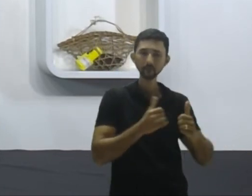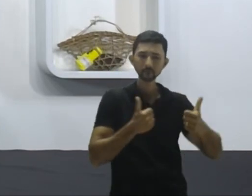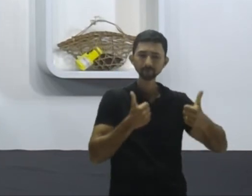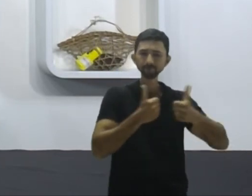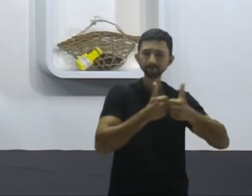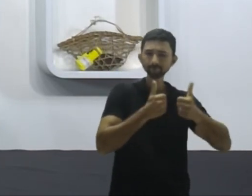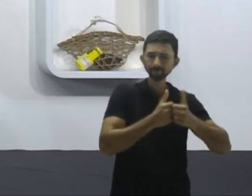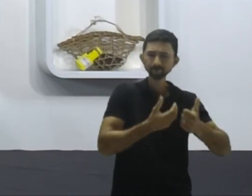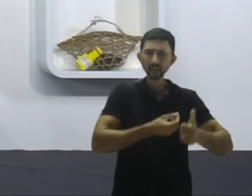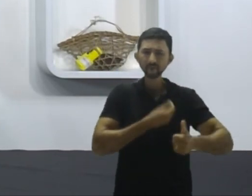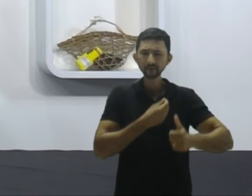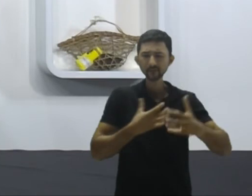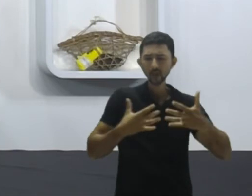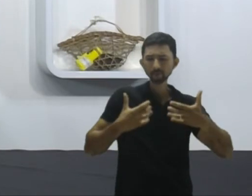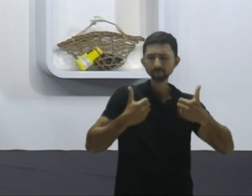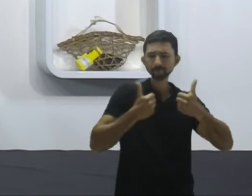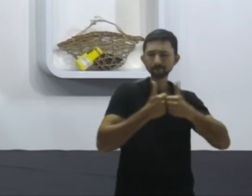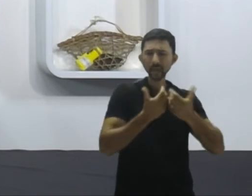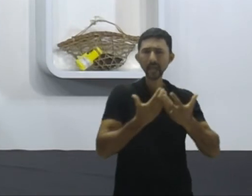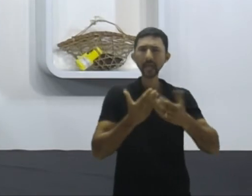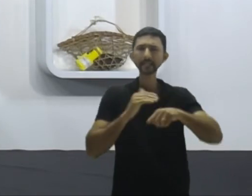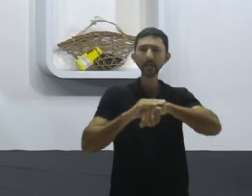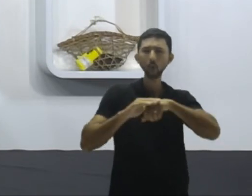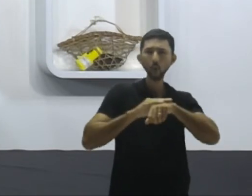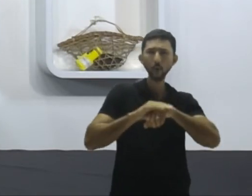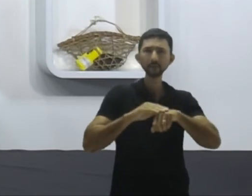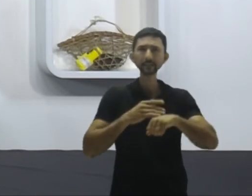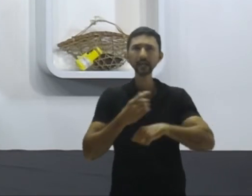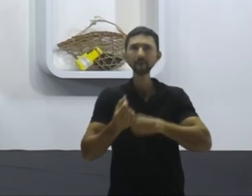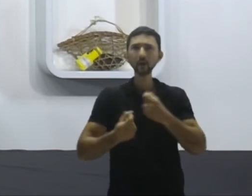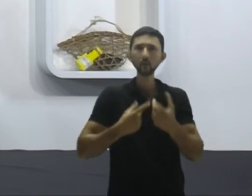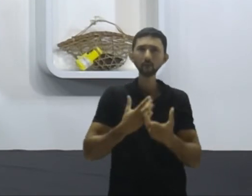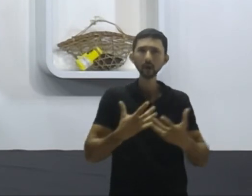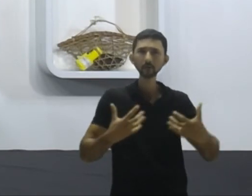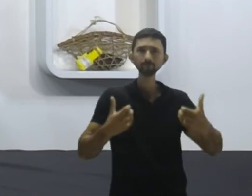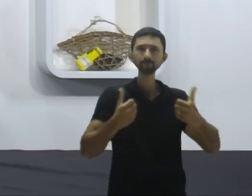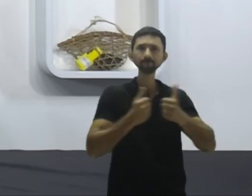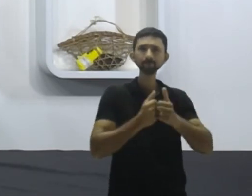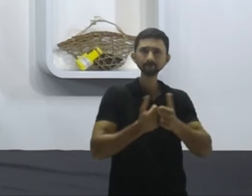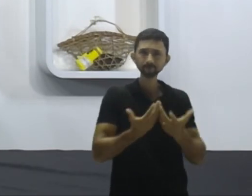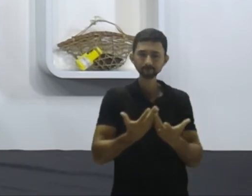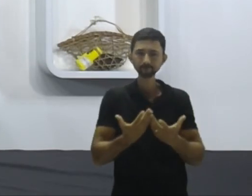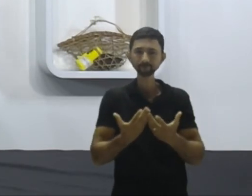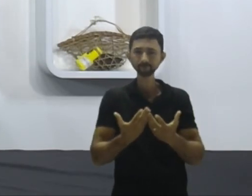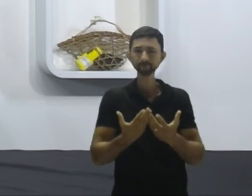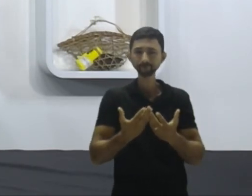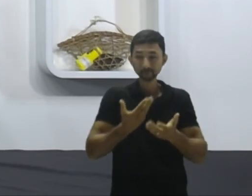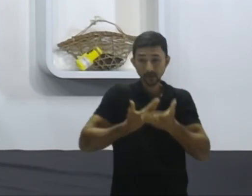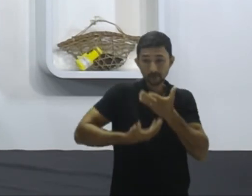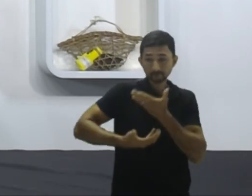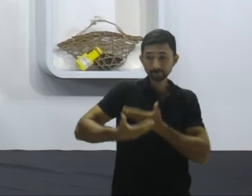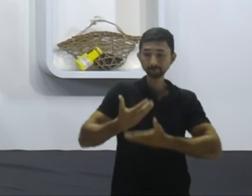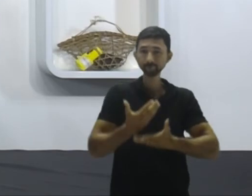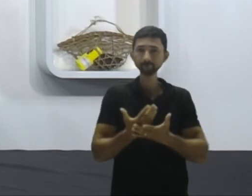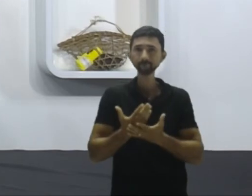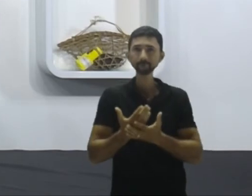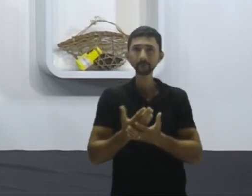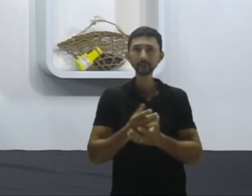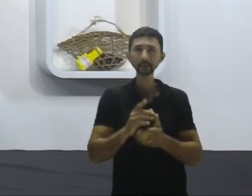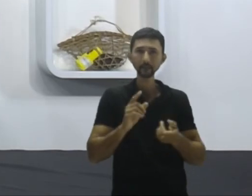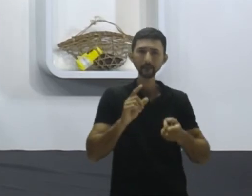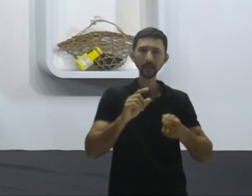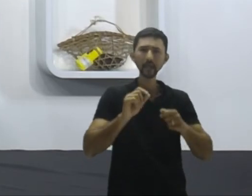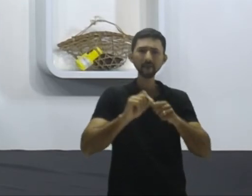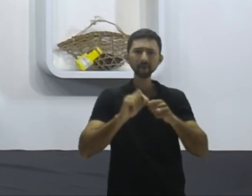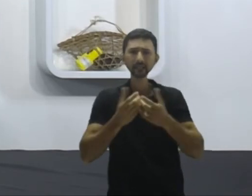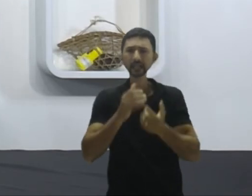mesmo espaço, em algumas situações, foi criada uma certa intimidade entre eles. Tanto isso é verdade